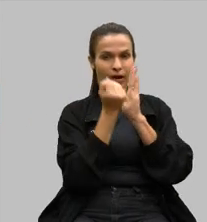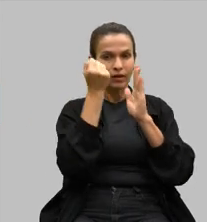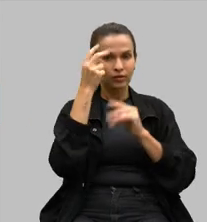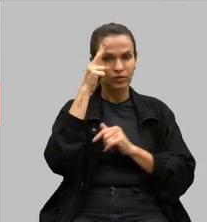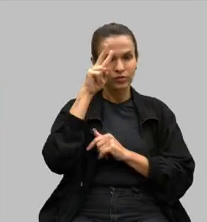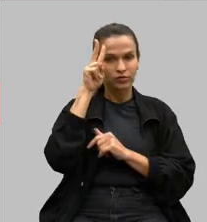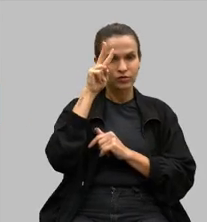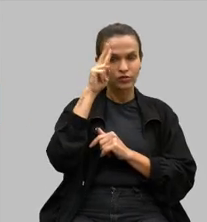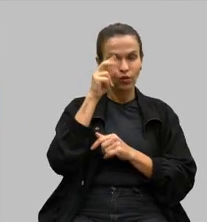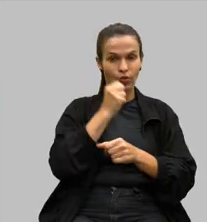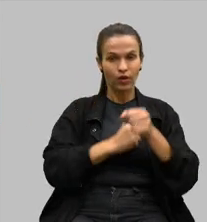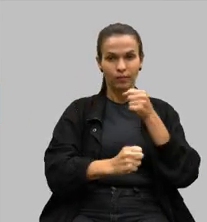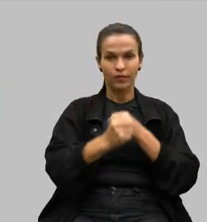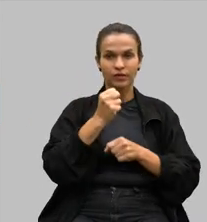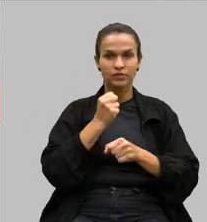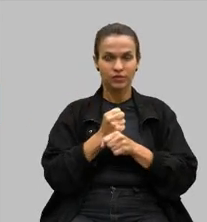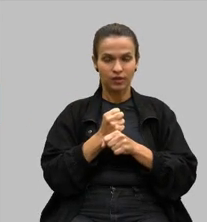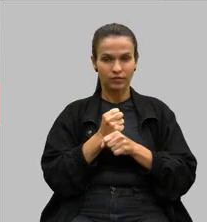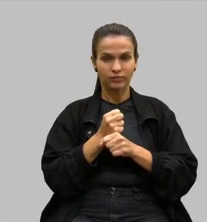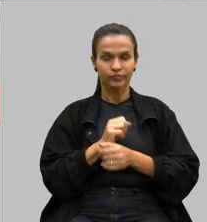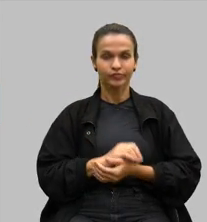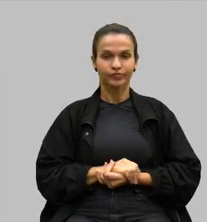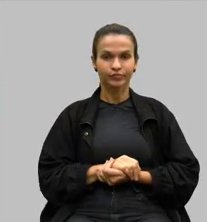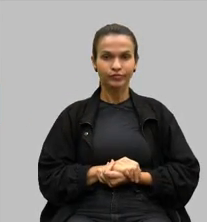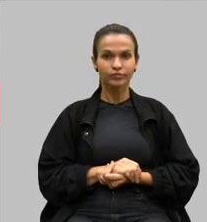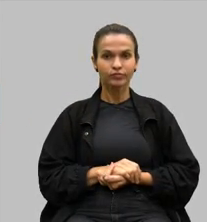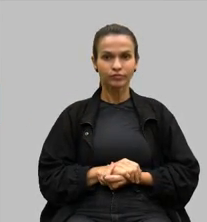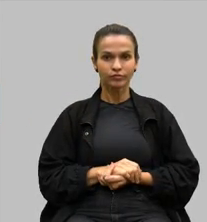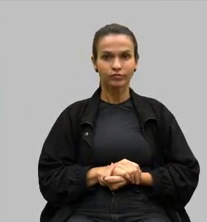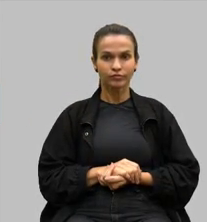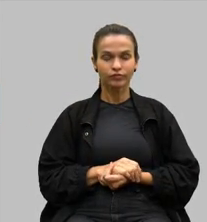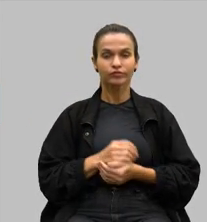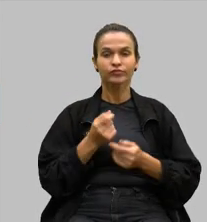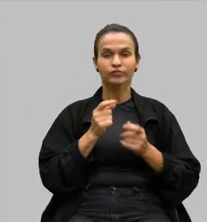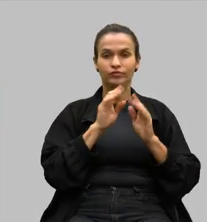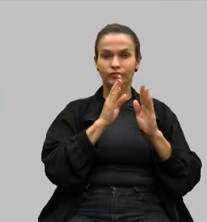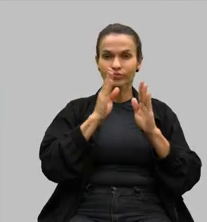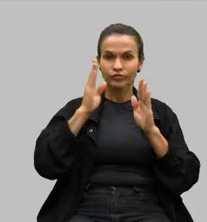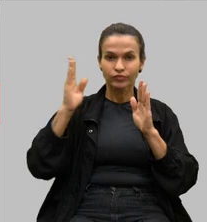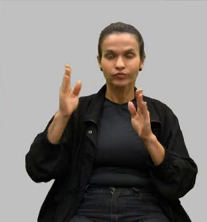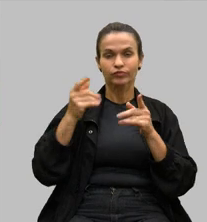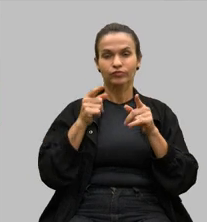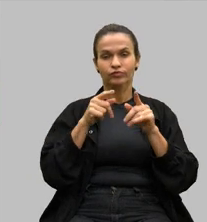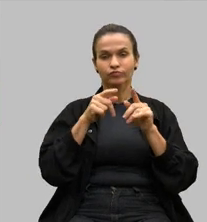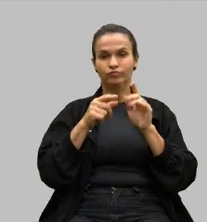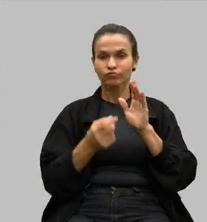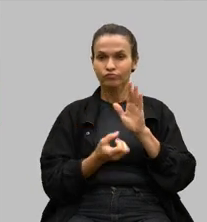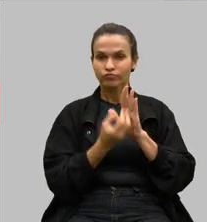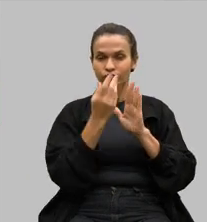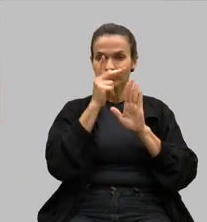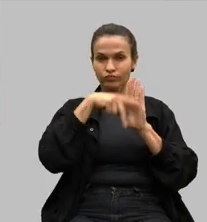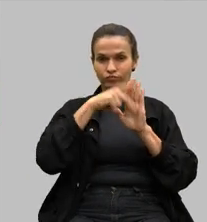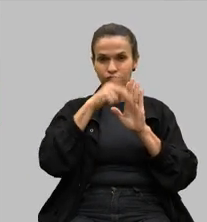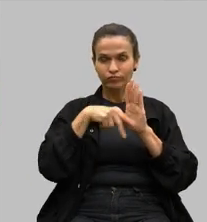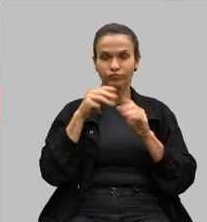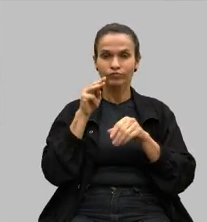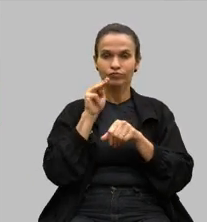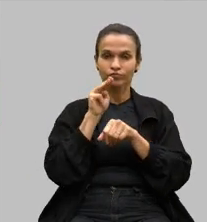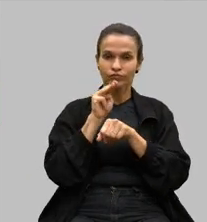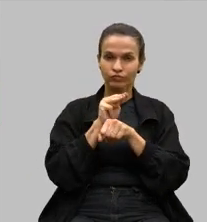no no ano passado eh Arquivo Público execução do projeto de preservação do